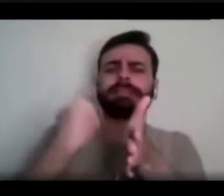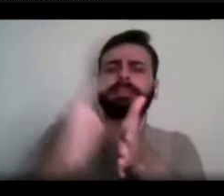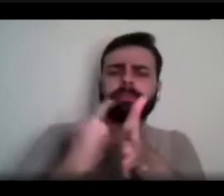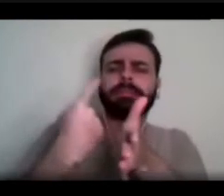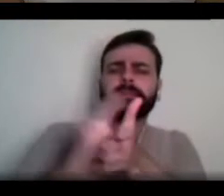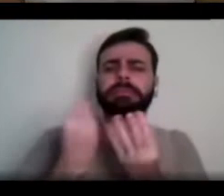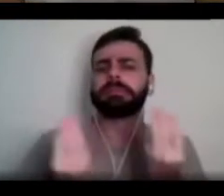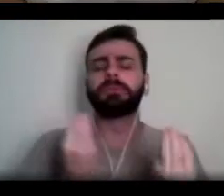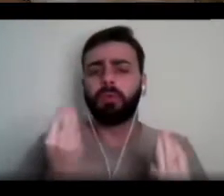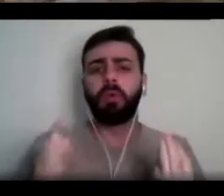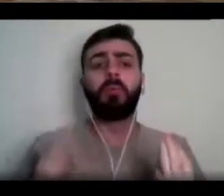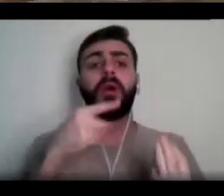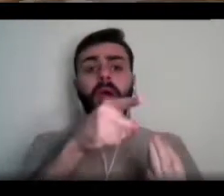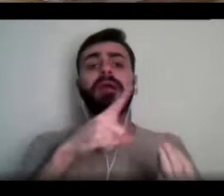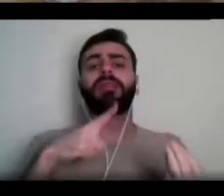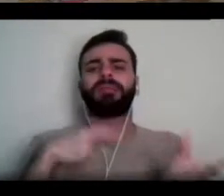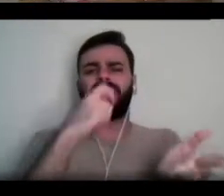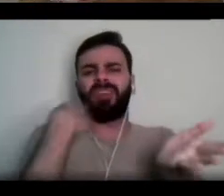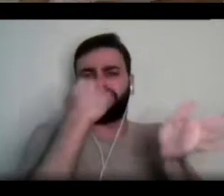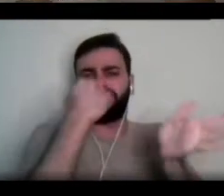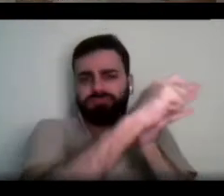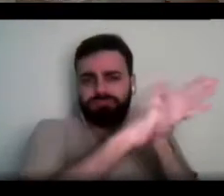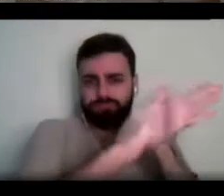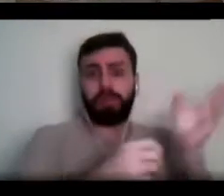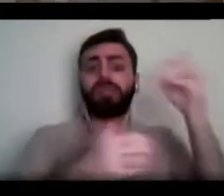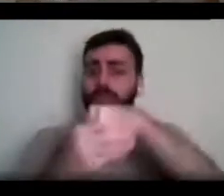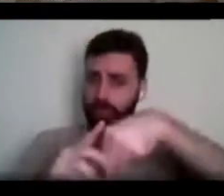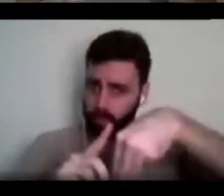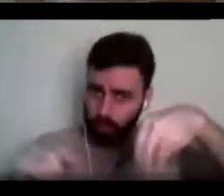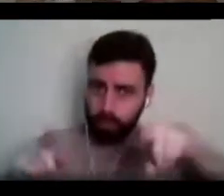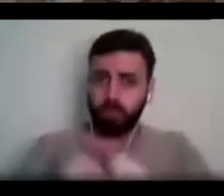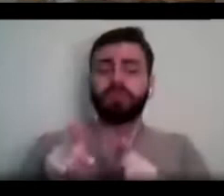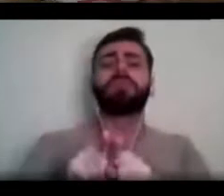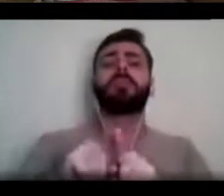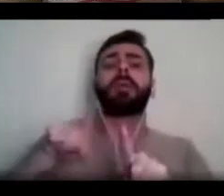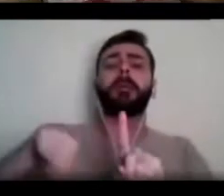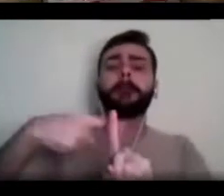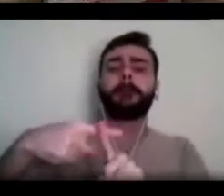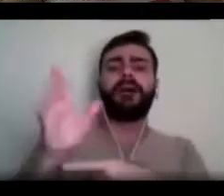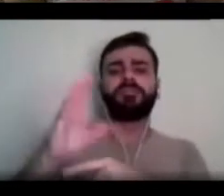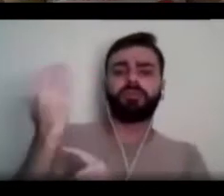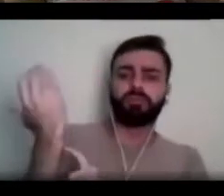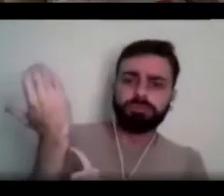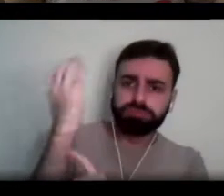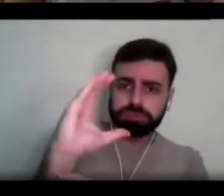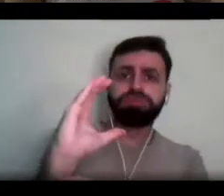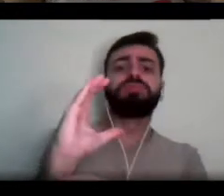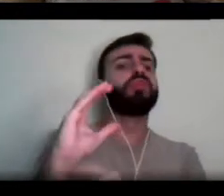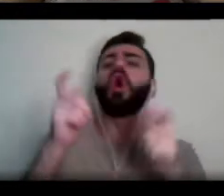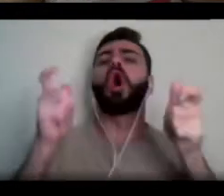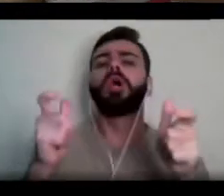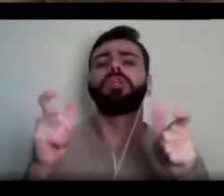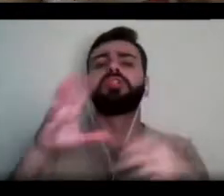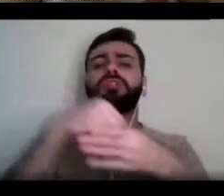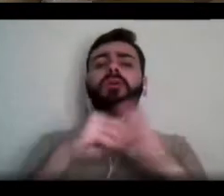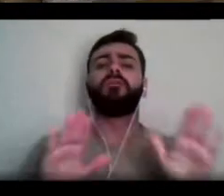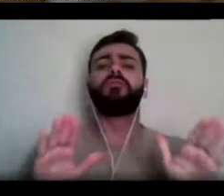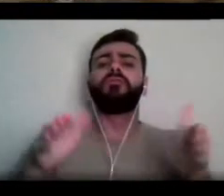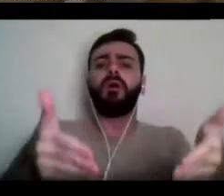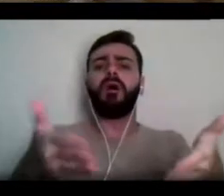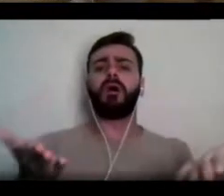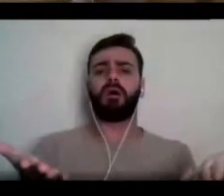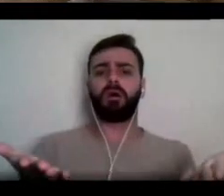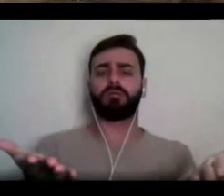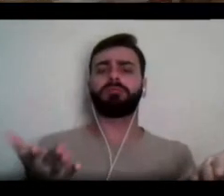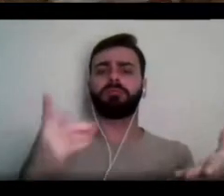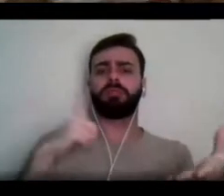tá. Beleza? Olha só, gente, várias pessoas estão me perguntando. Eu estou colocando esses rabiscos no Moodle e os vídeos no